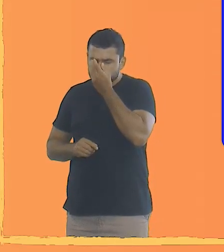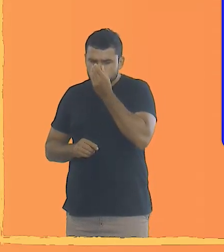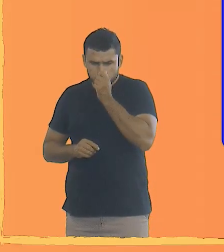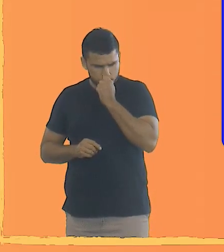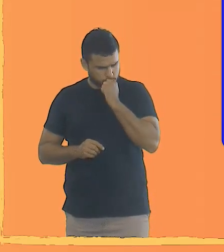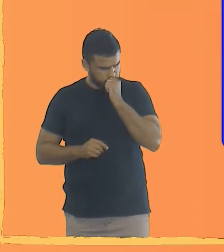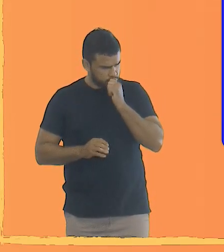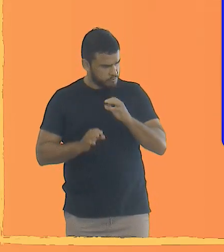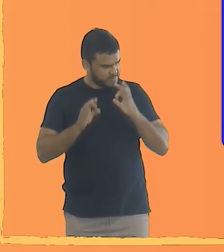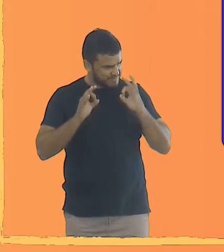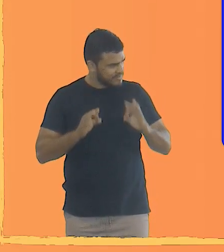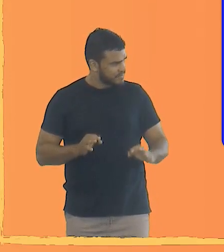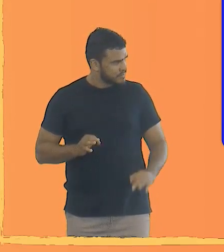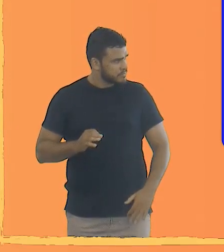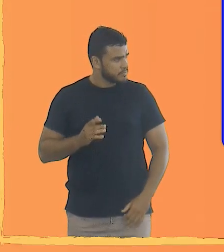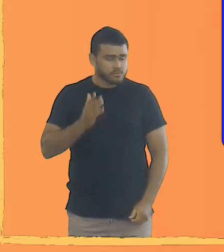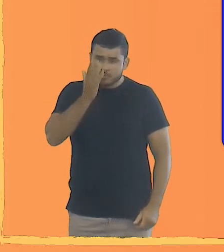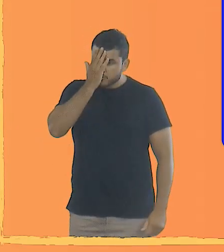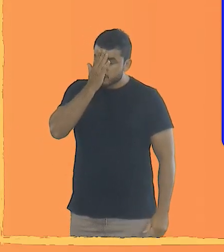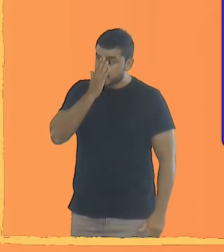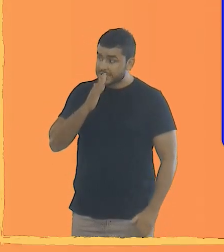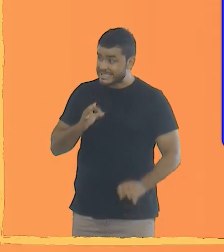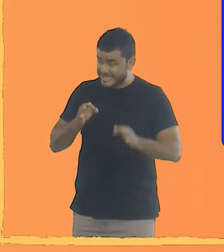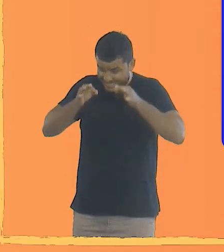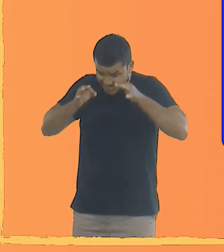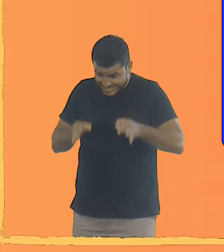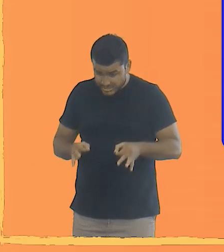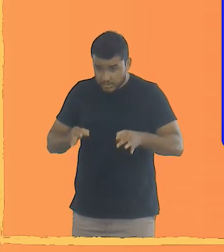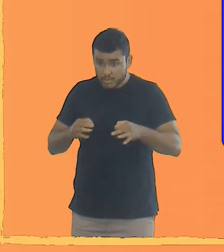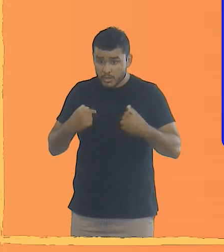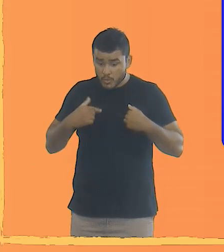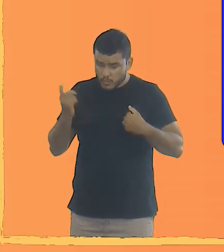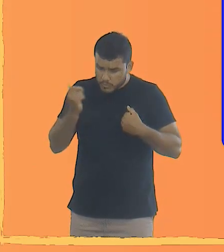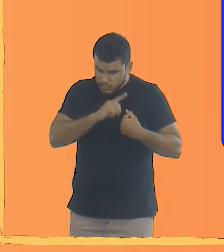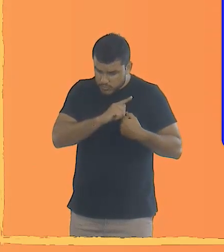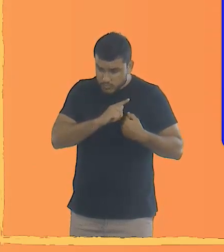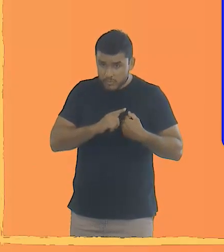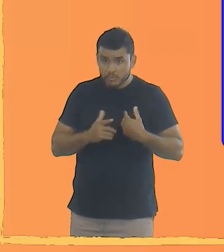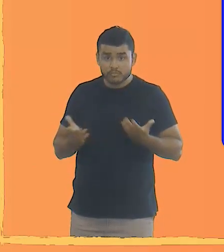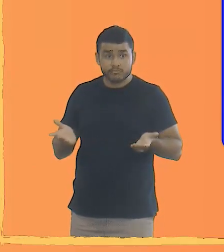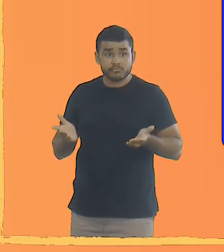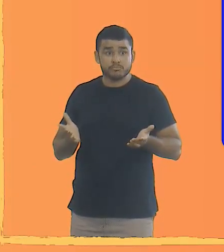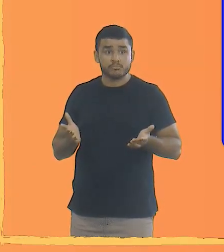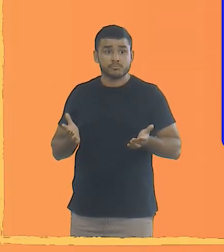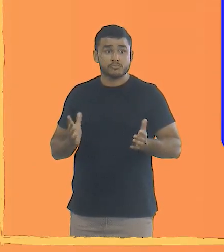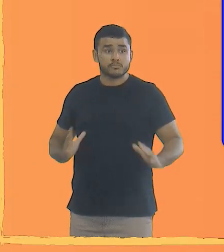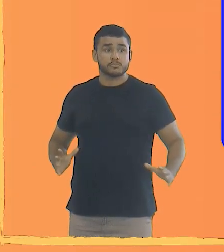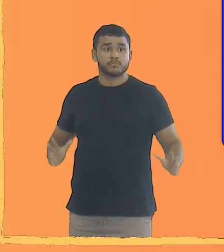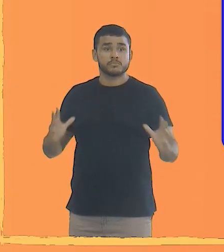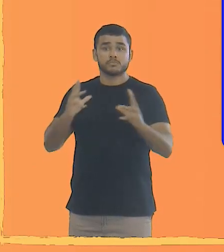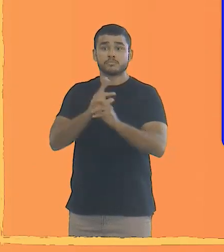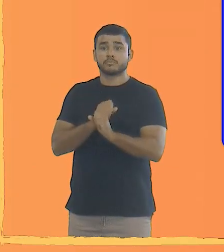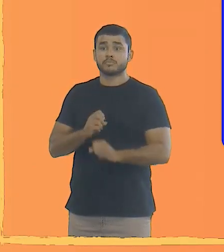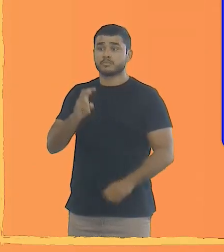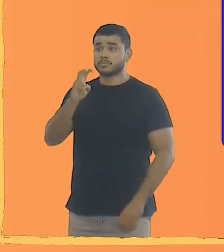Mega Sena? Dá. Só que para garantir que você ganha na Mega Sena, você vai ter que preencher